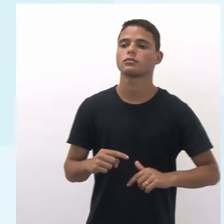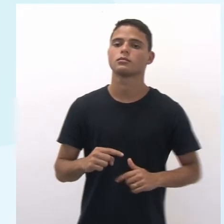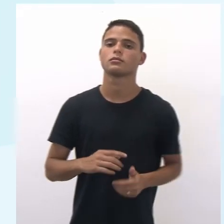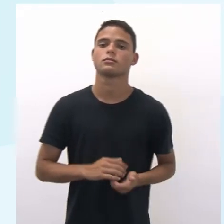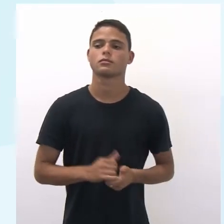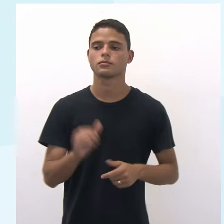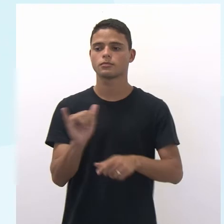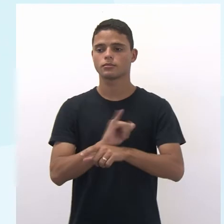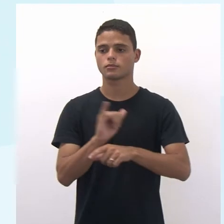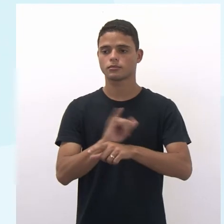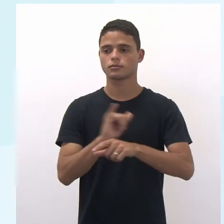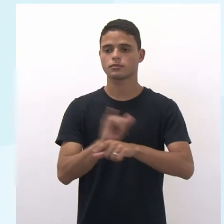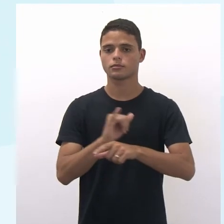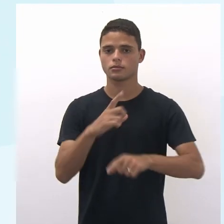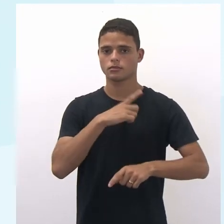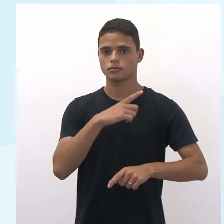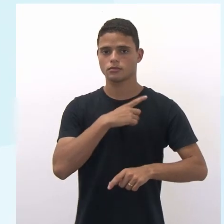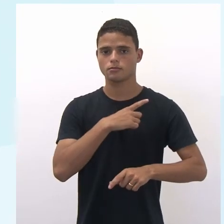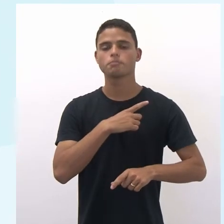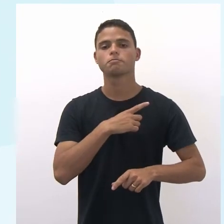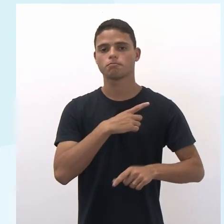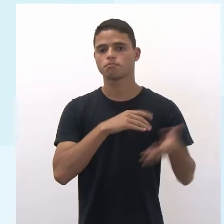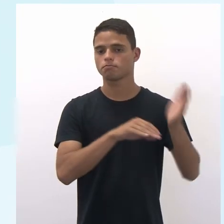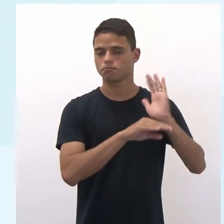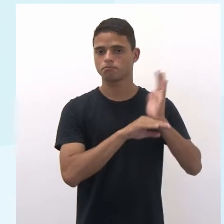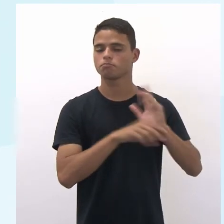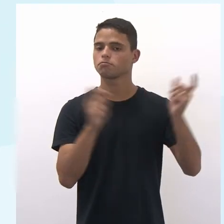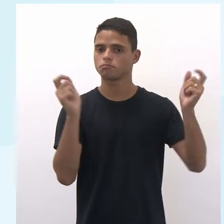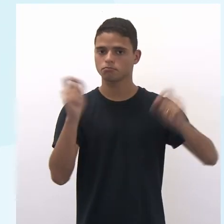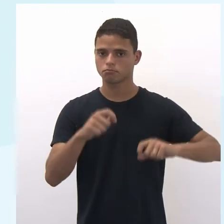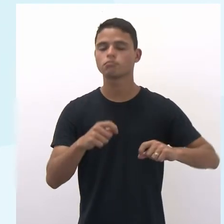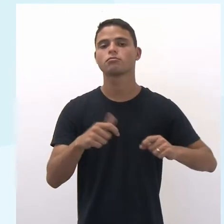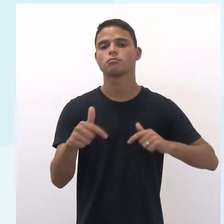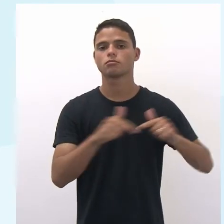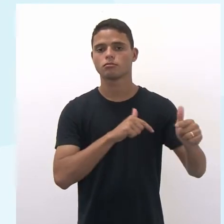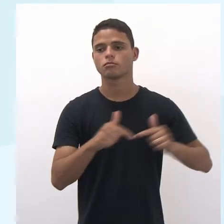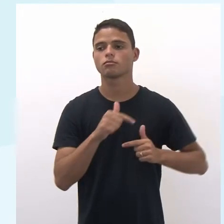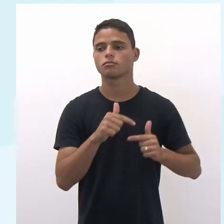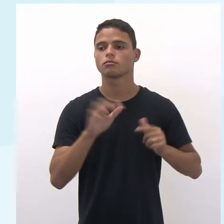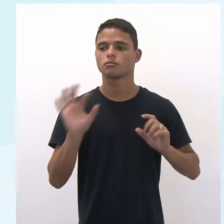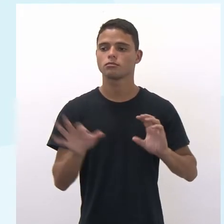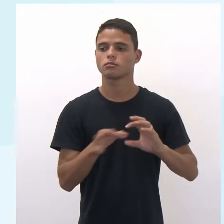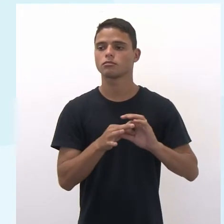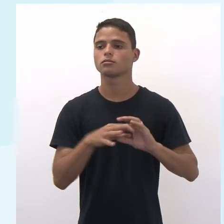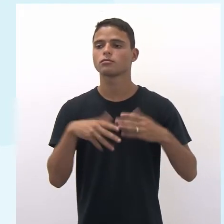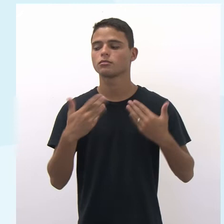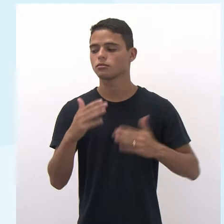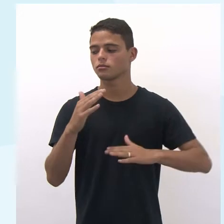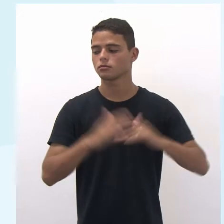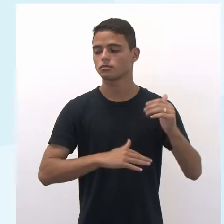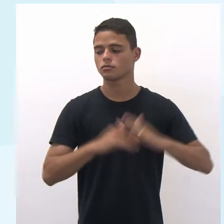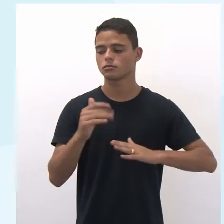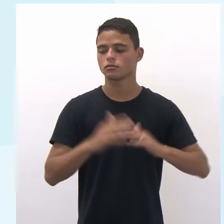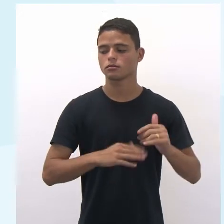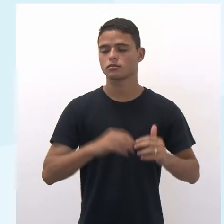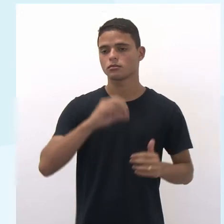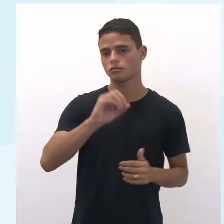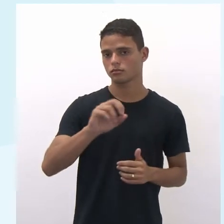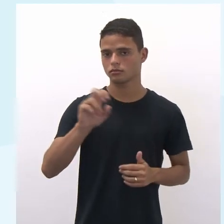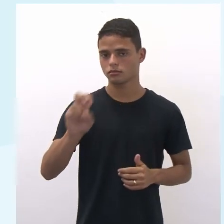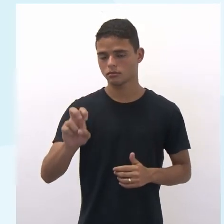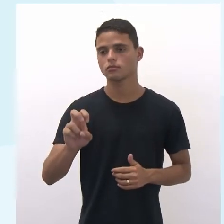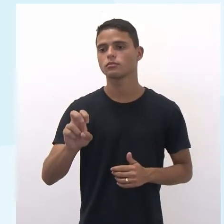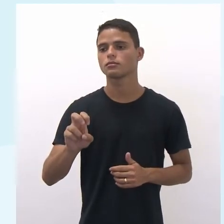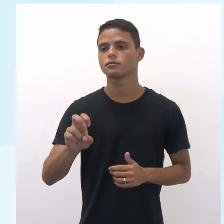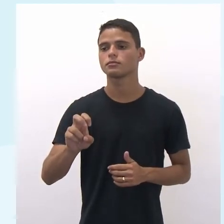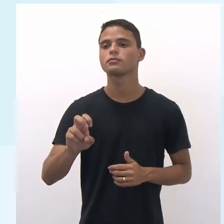no YouTube, né? Eu consigo associar com quais habilidades? A habilidade 05, né,